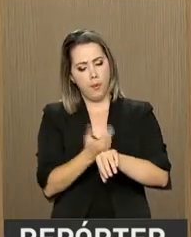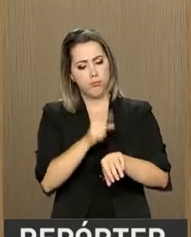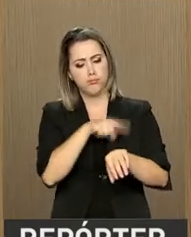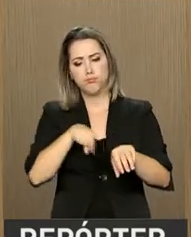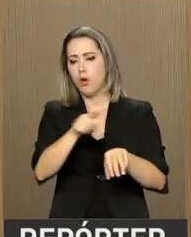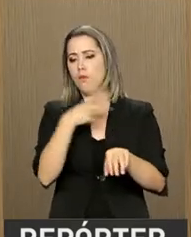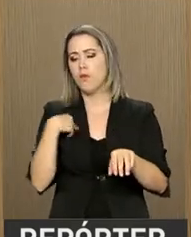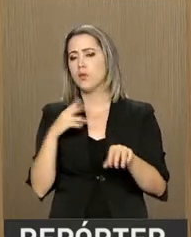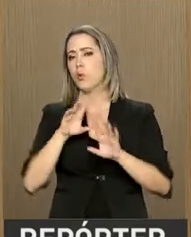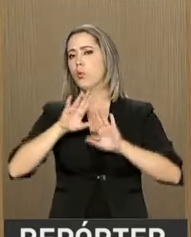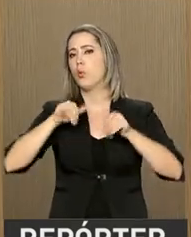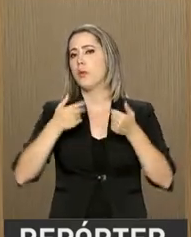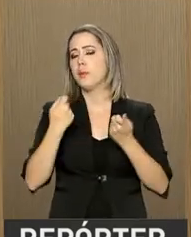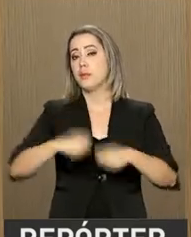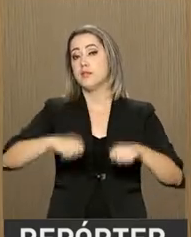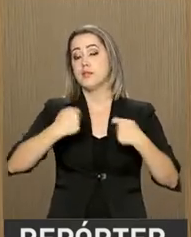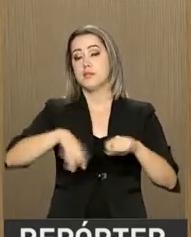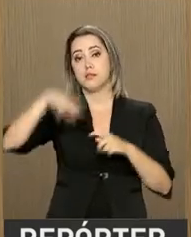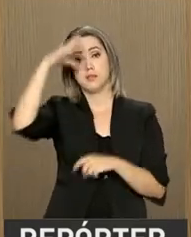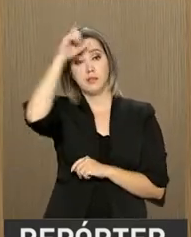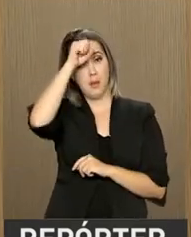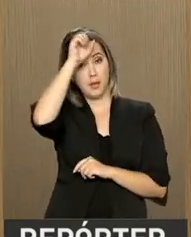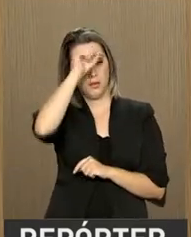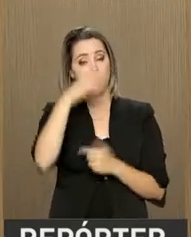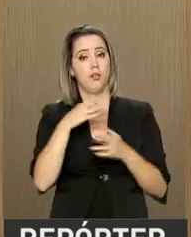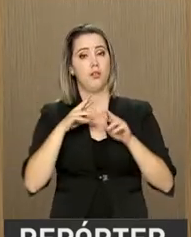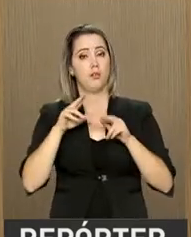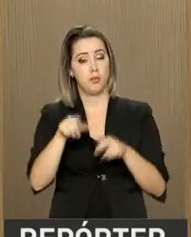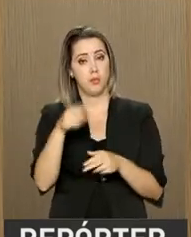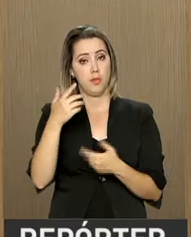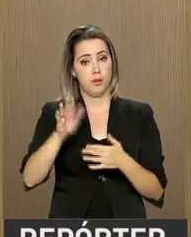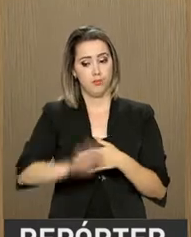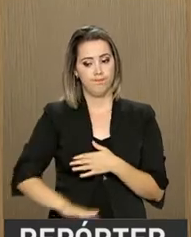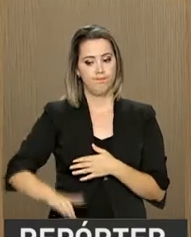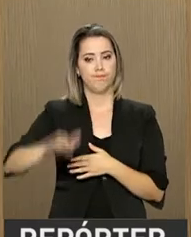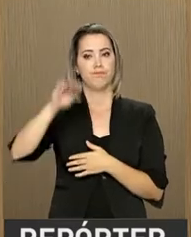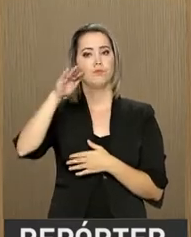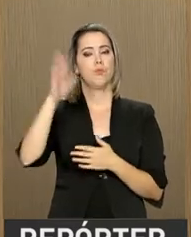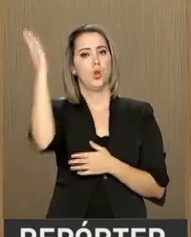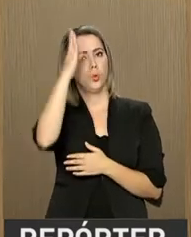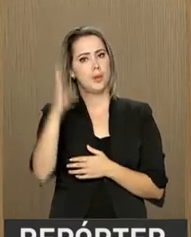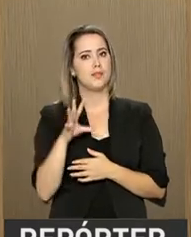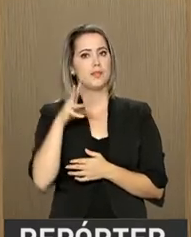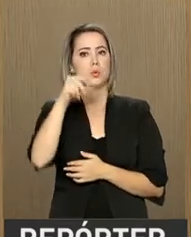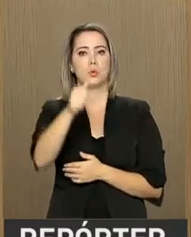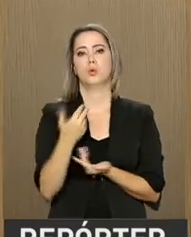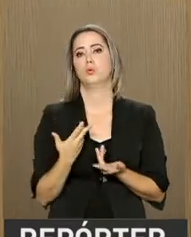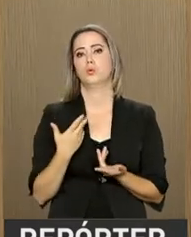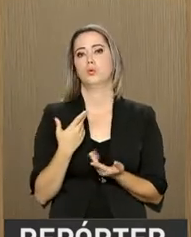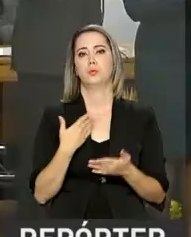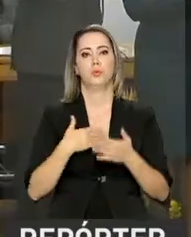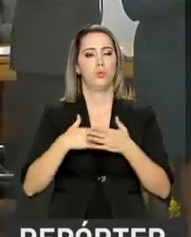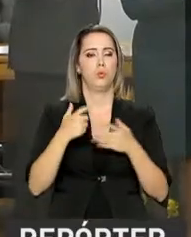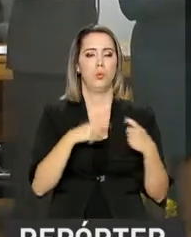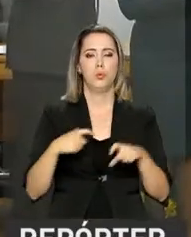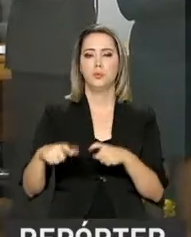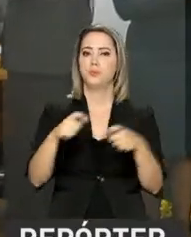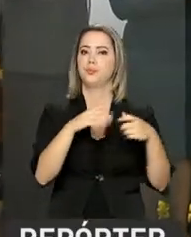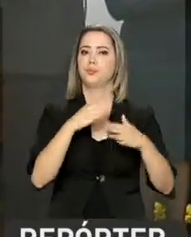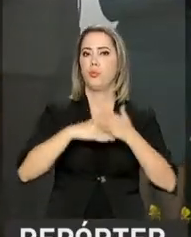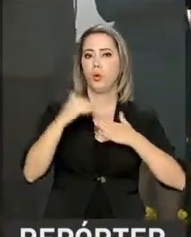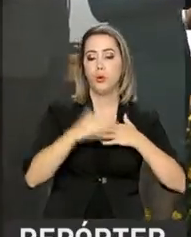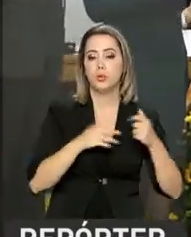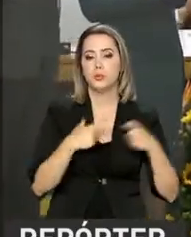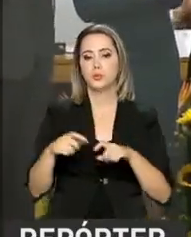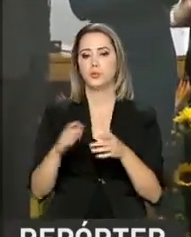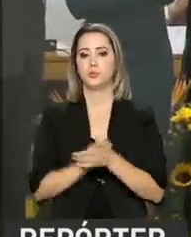quais são as habilidades, os conteúdos que um aluno deve saber no Brasil inteiro, independente de onde ele está. O documento